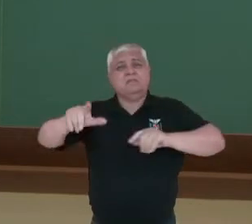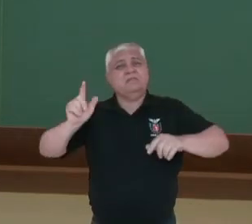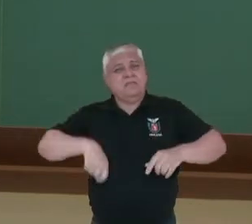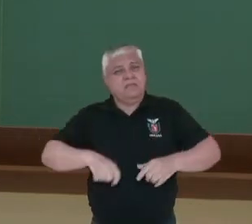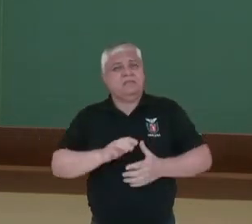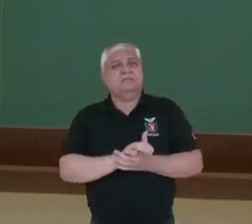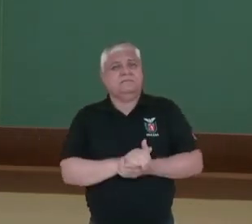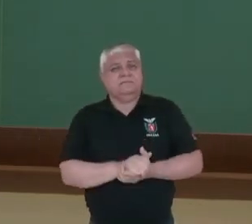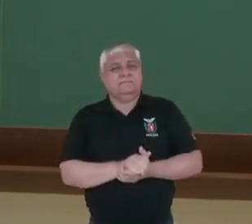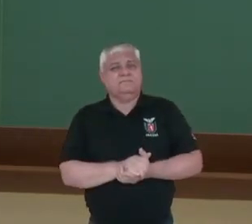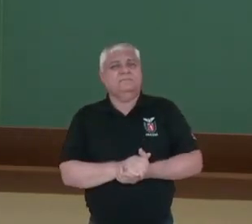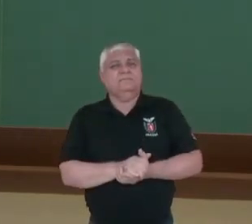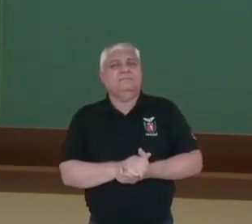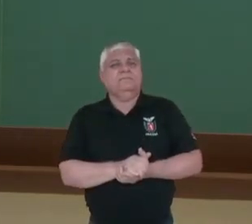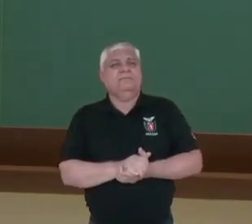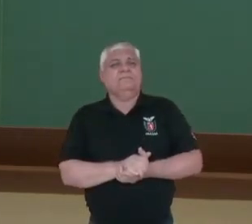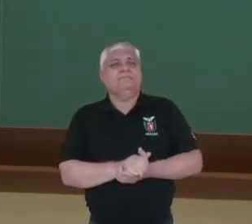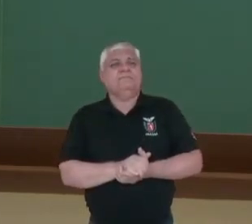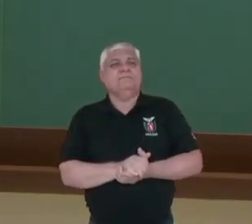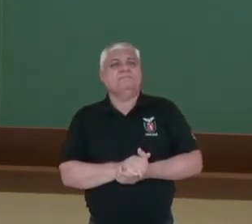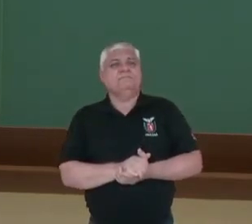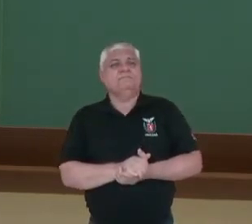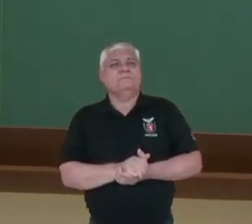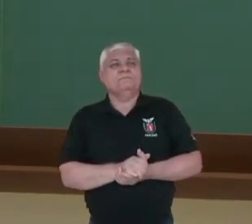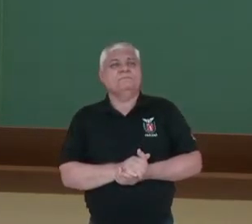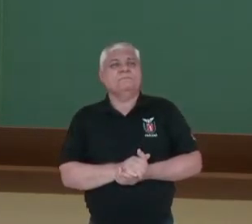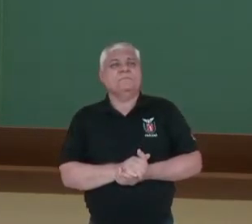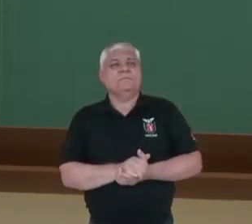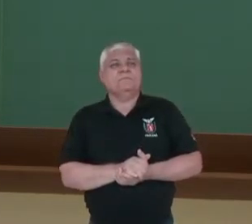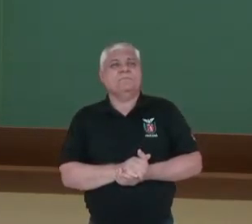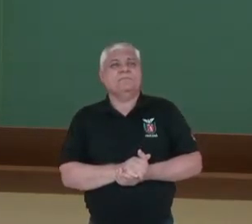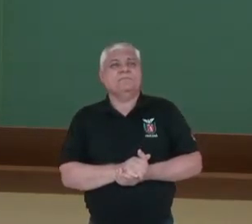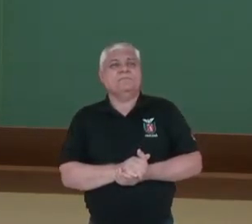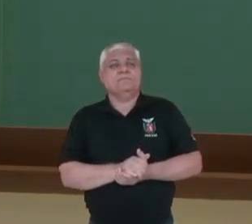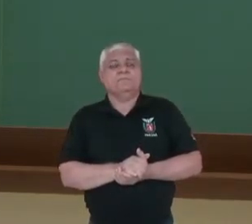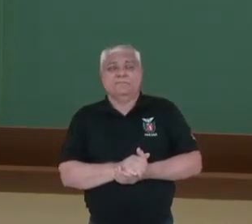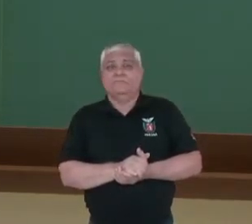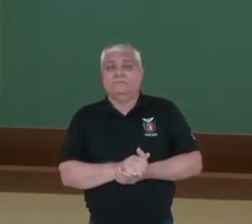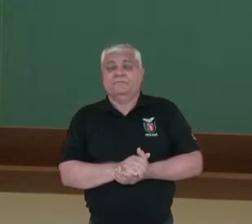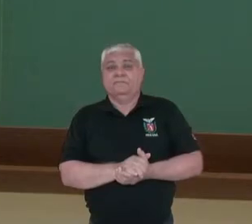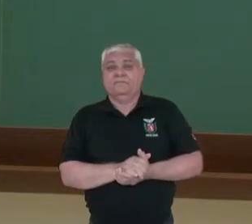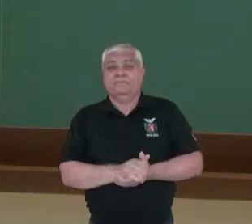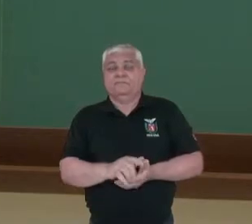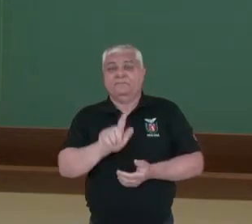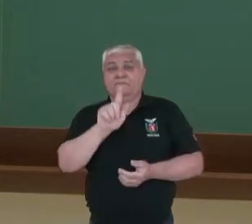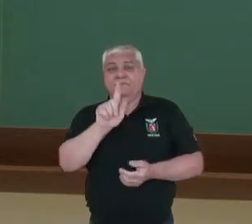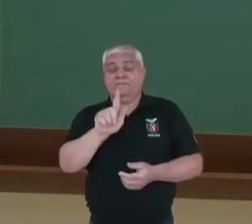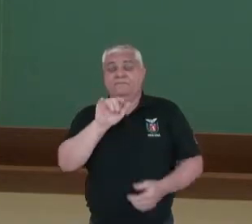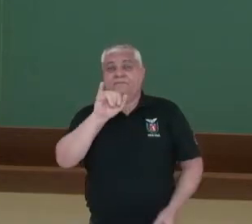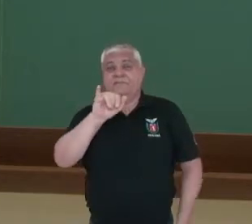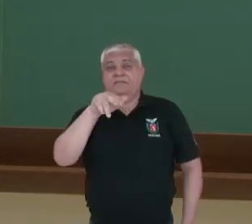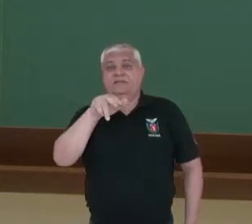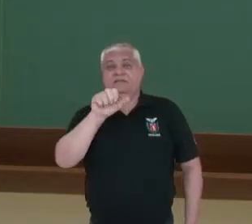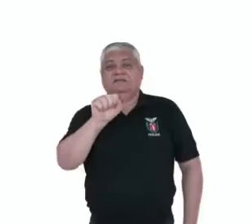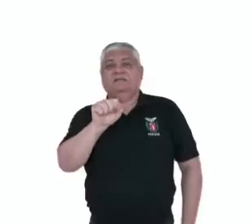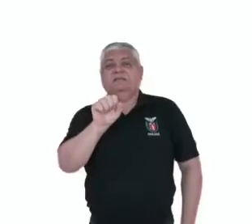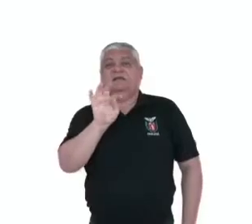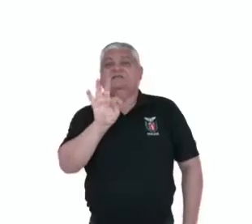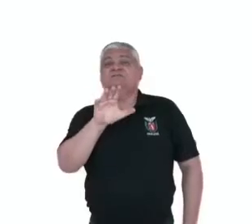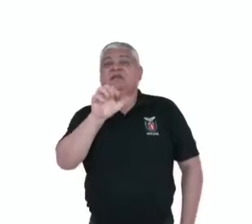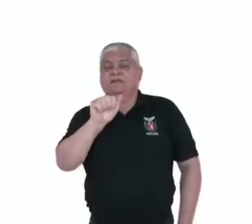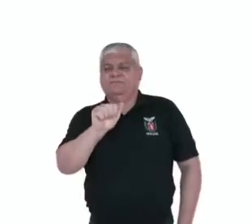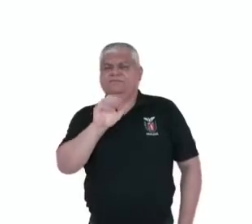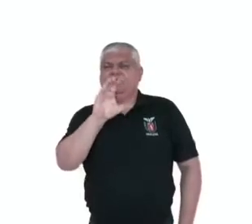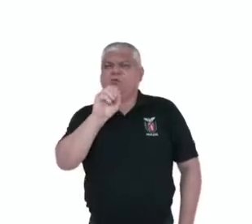aqui nós vamos lá a ginástica de condicionamento vamos para a definição dela